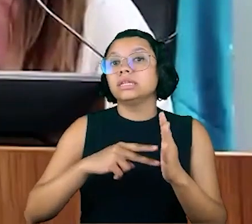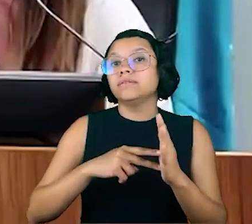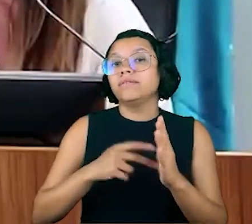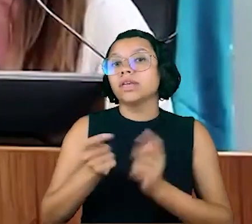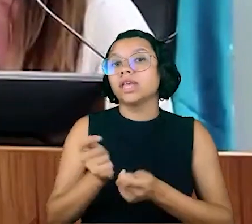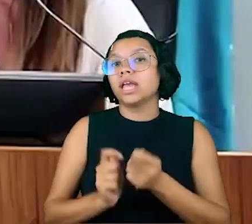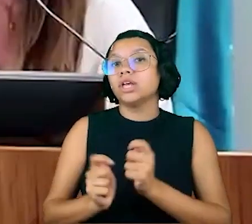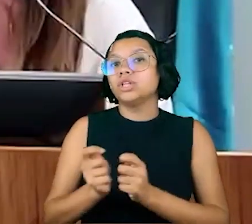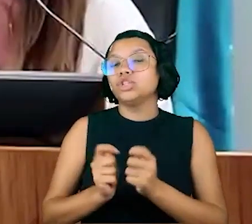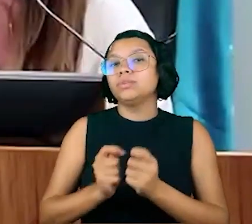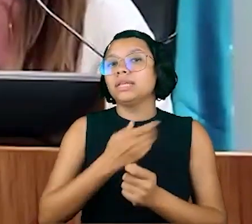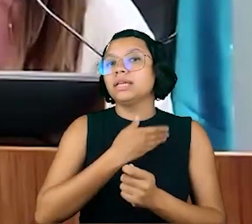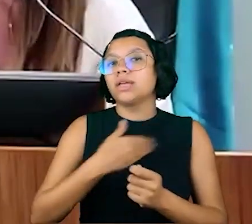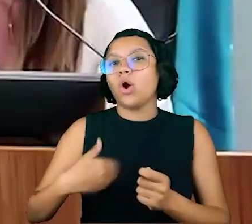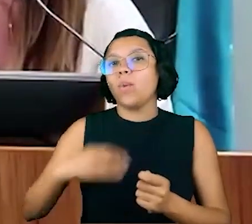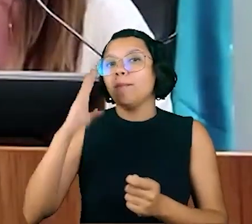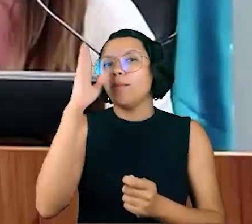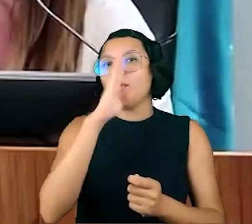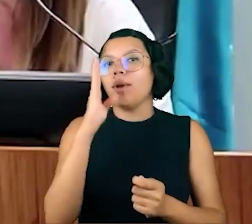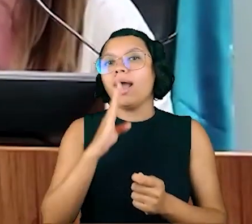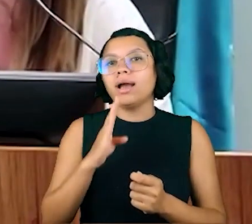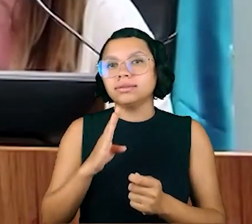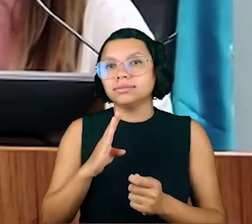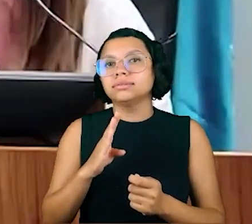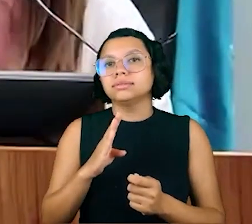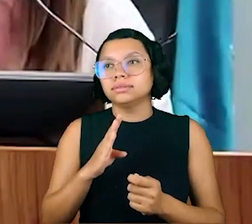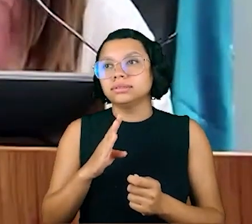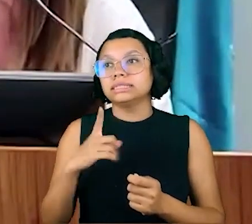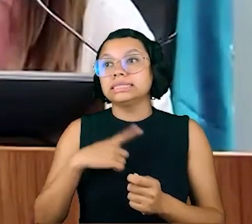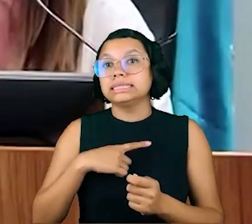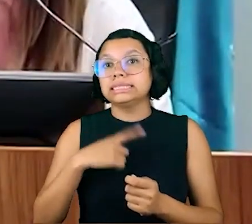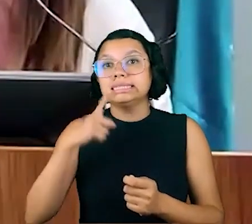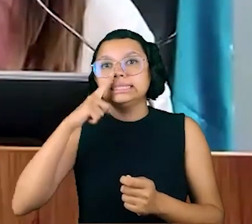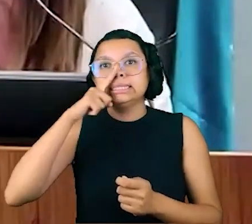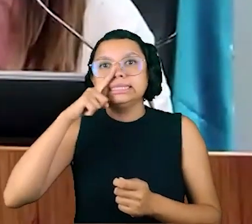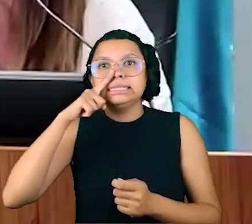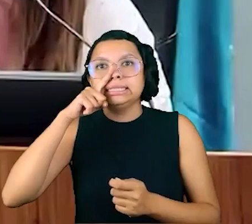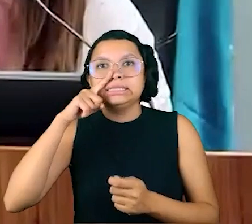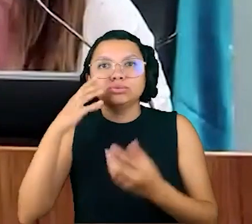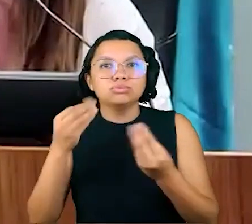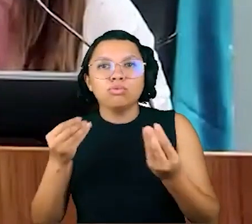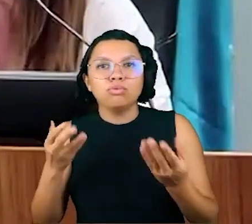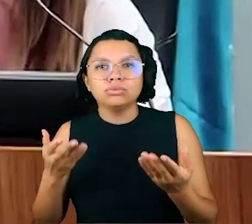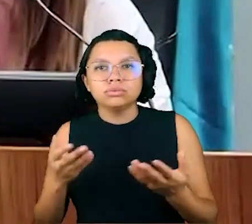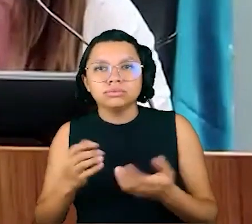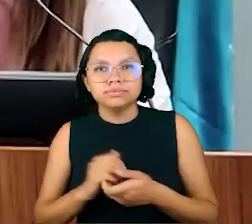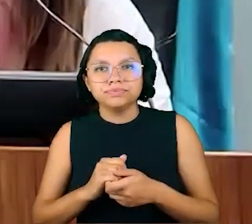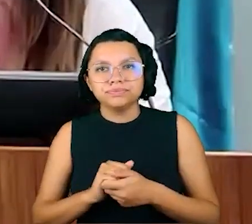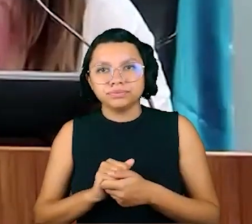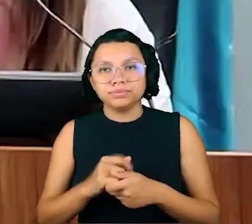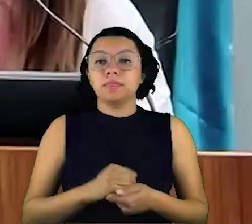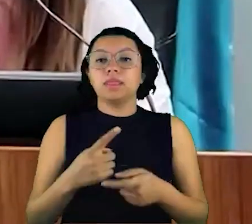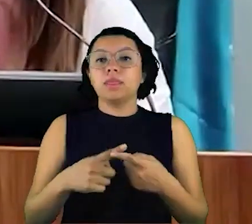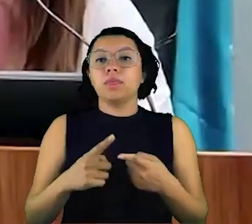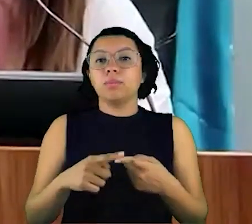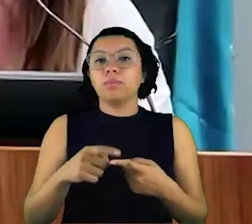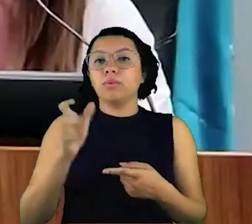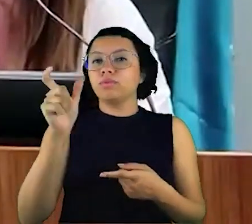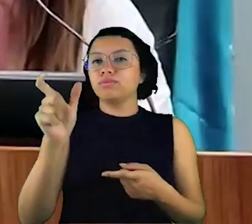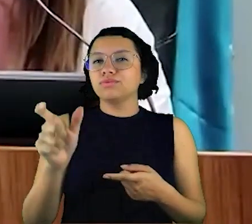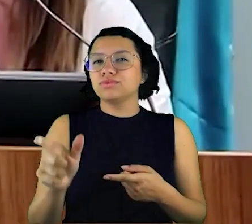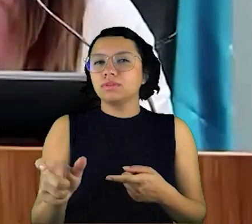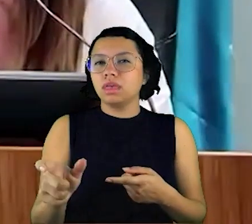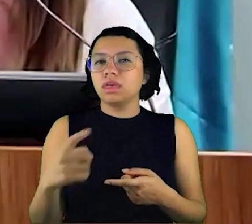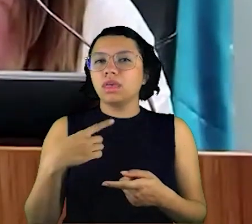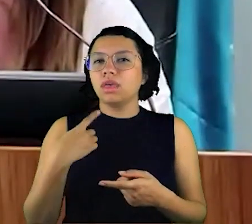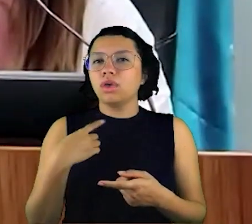significa que a administração pública brasileira corre sérios riscos, porque você